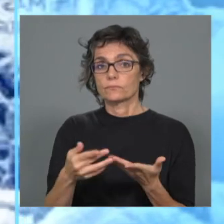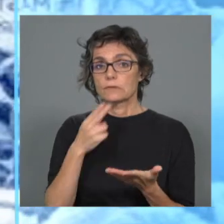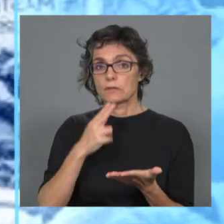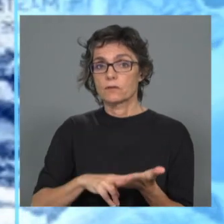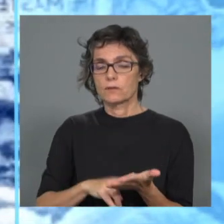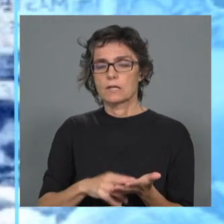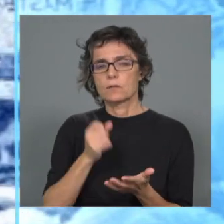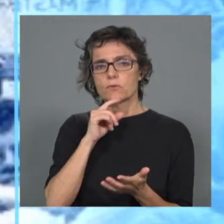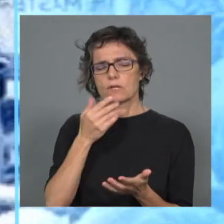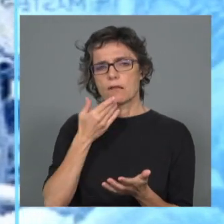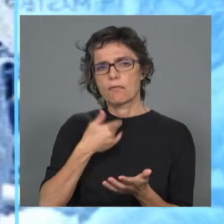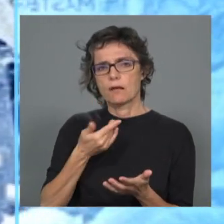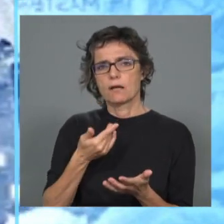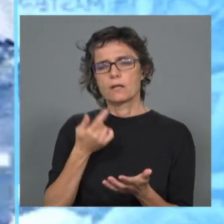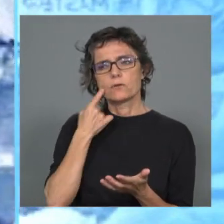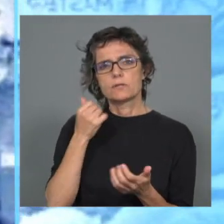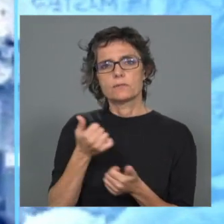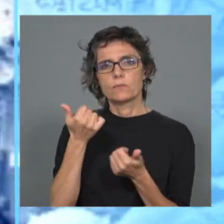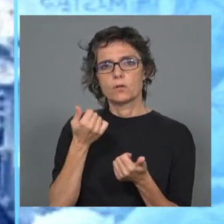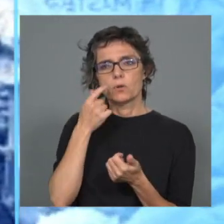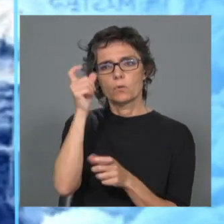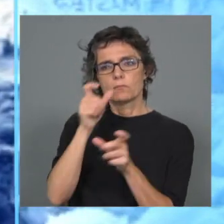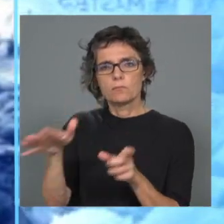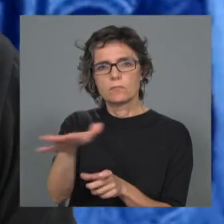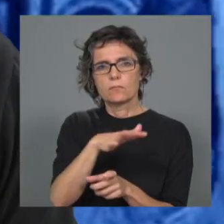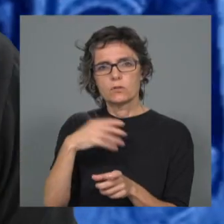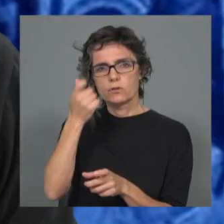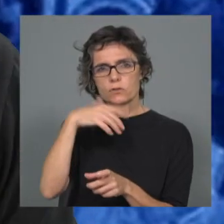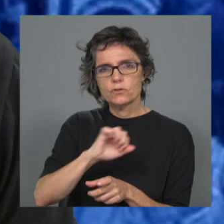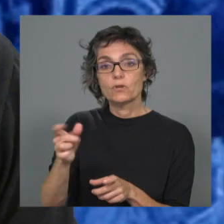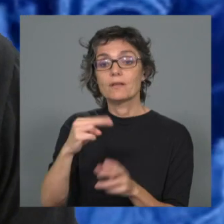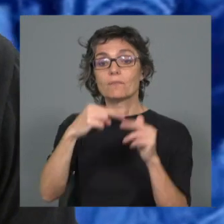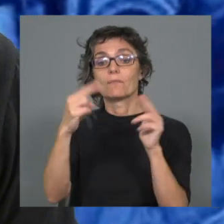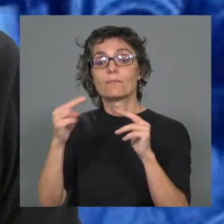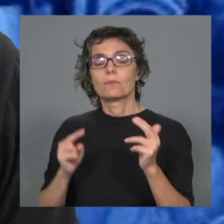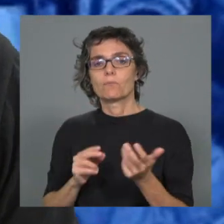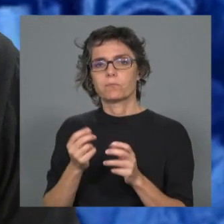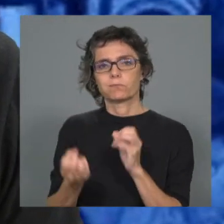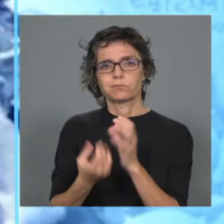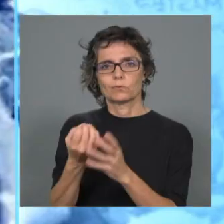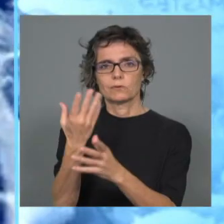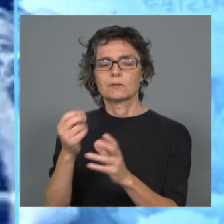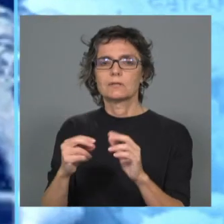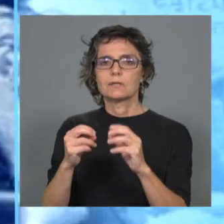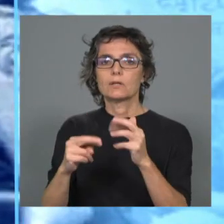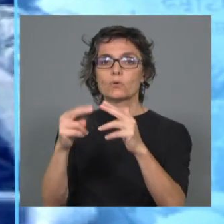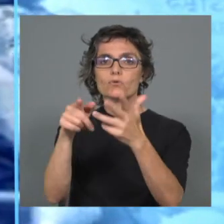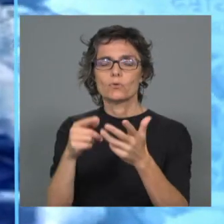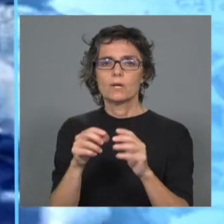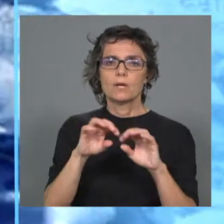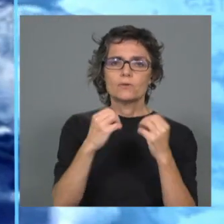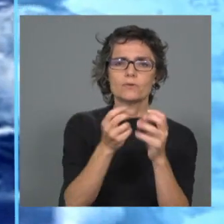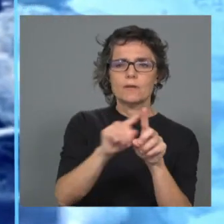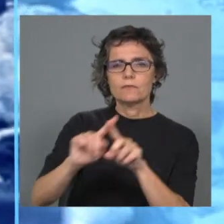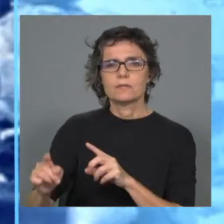conhecer aprofundadamente o ser humano, reconhecer a sua história, mas construir pontes com a diversidade social, cultural.